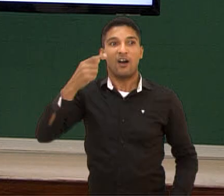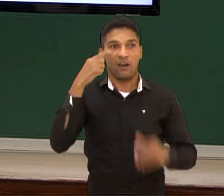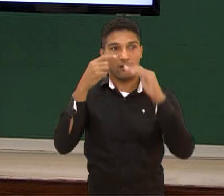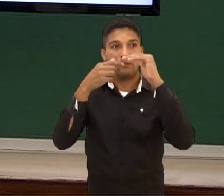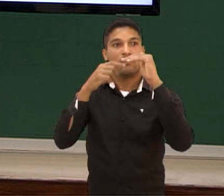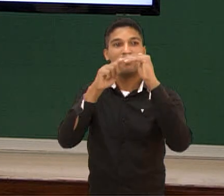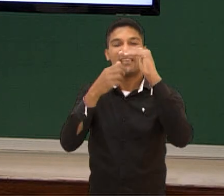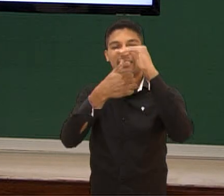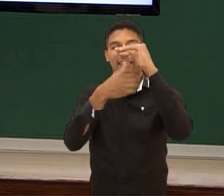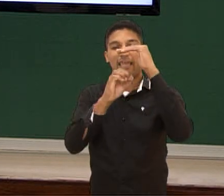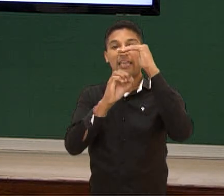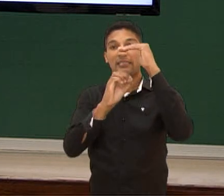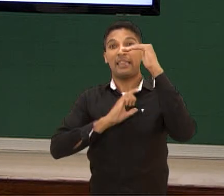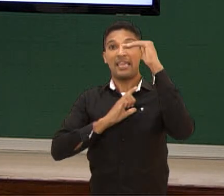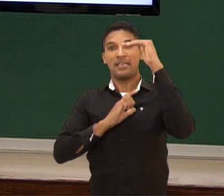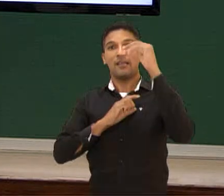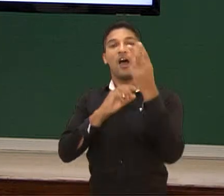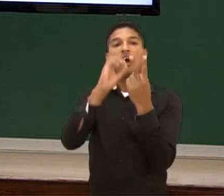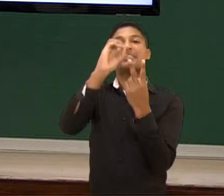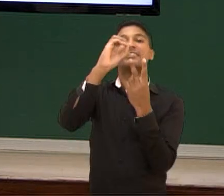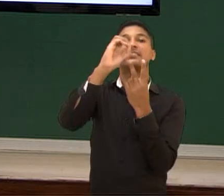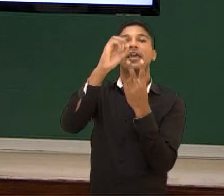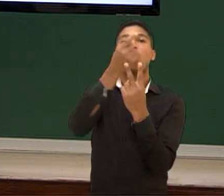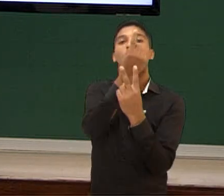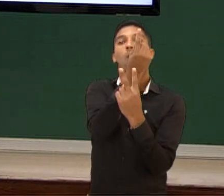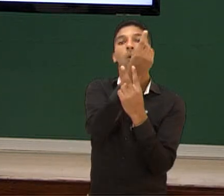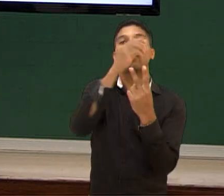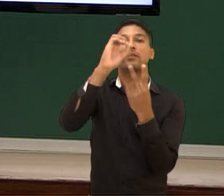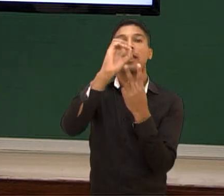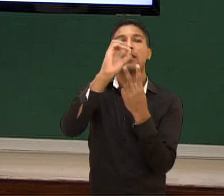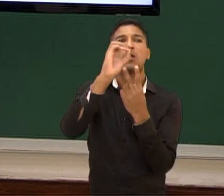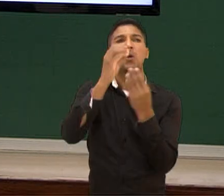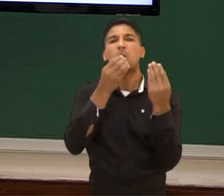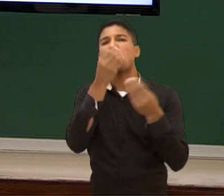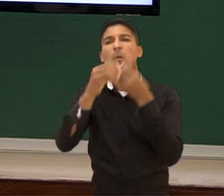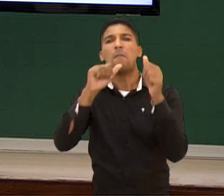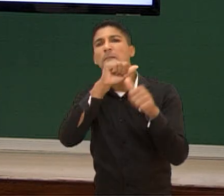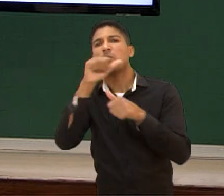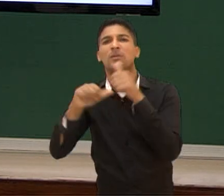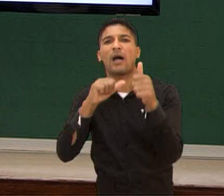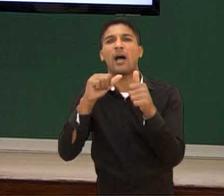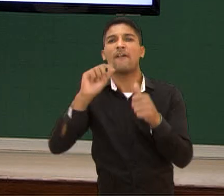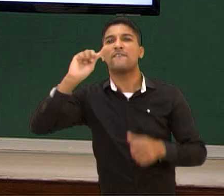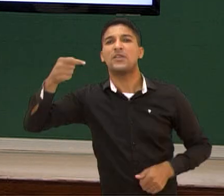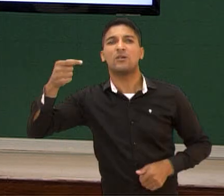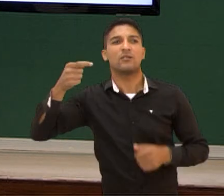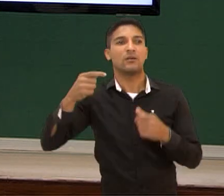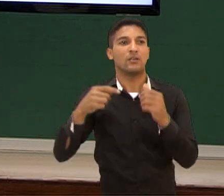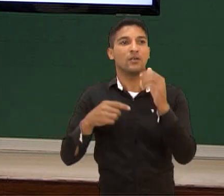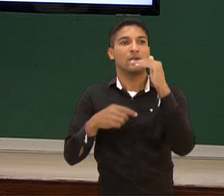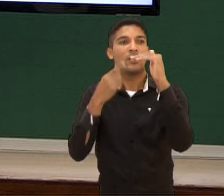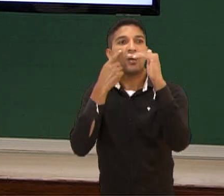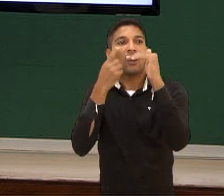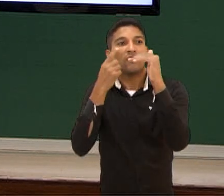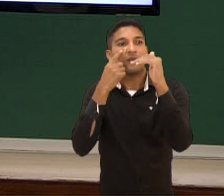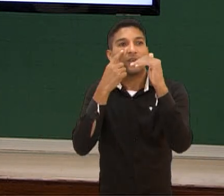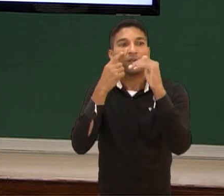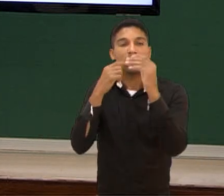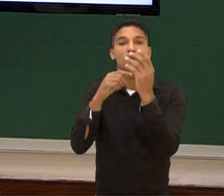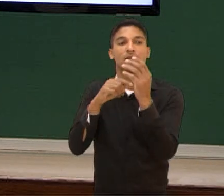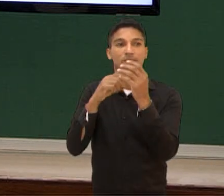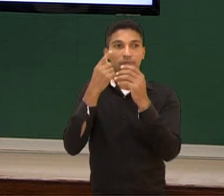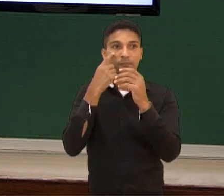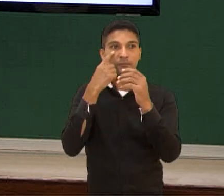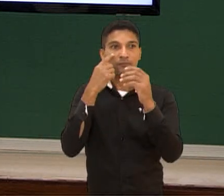um zero aqui. Quando eu vou transformá-lo em número decimal, aqui depois do 4, eu tenho a vírgula escondida, não